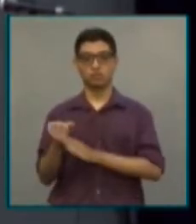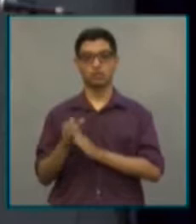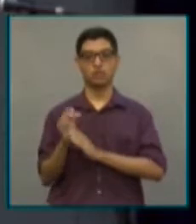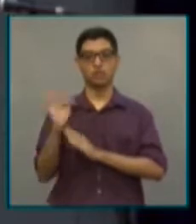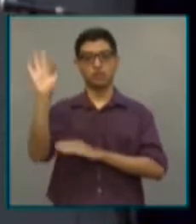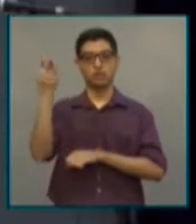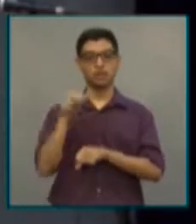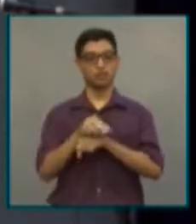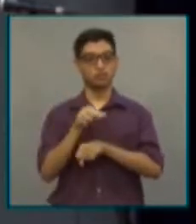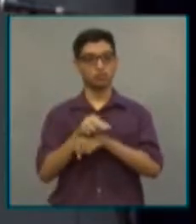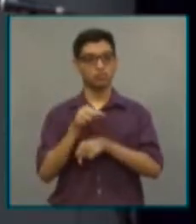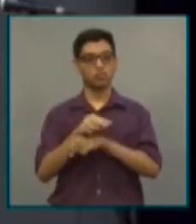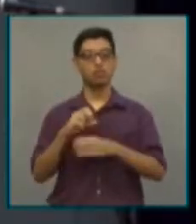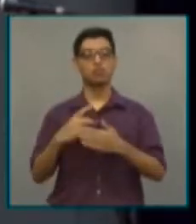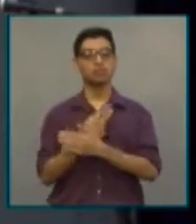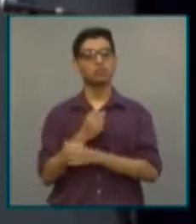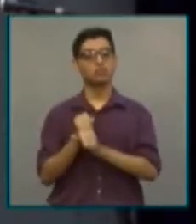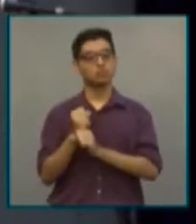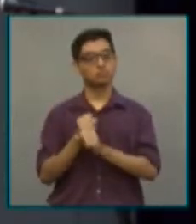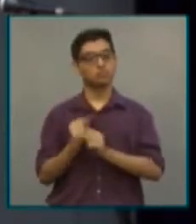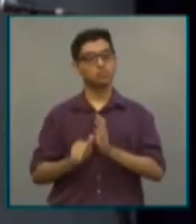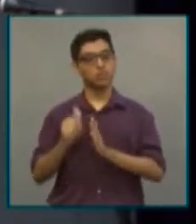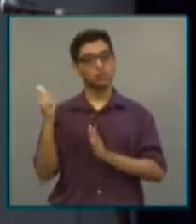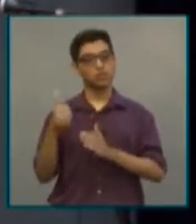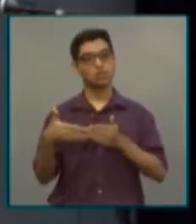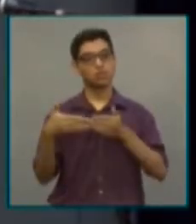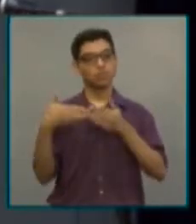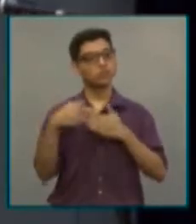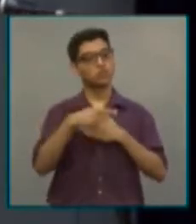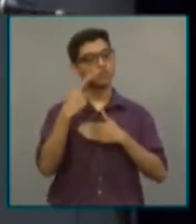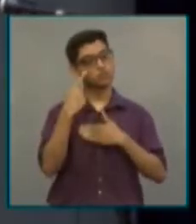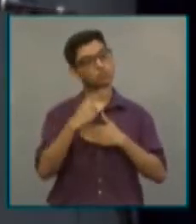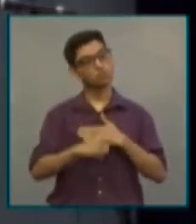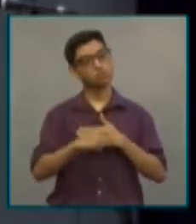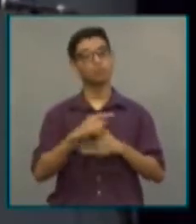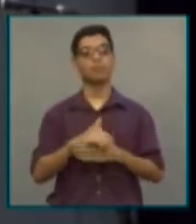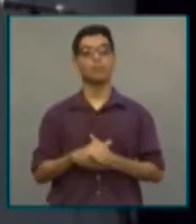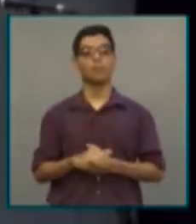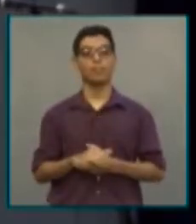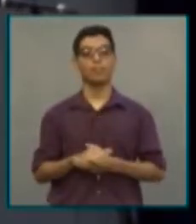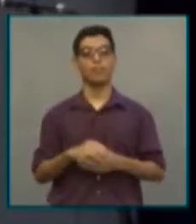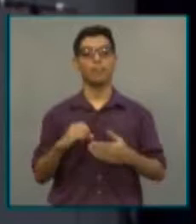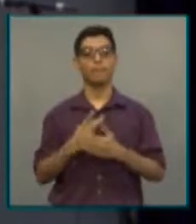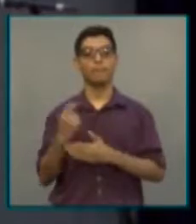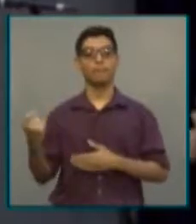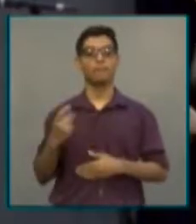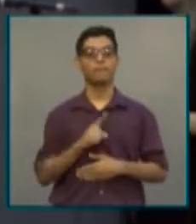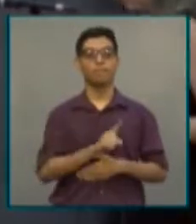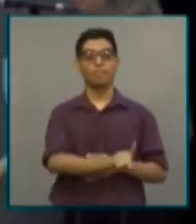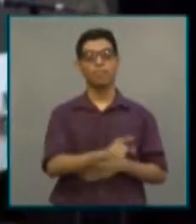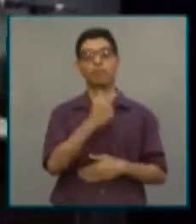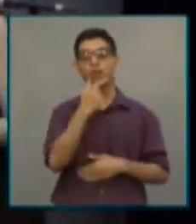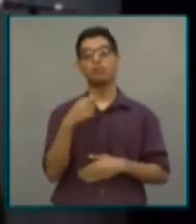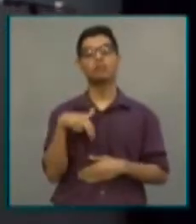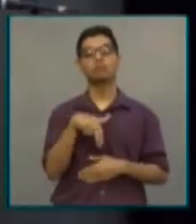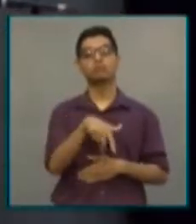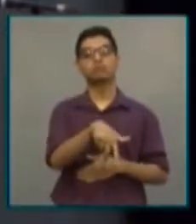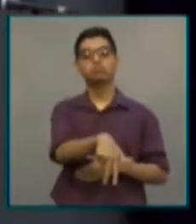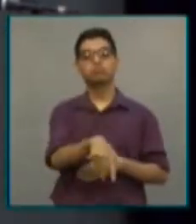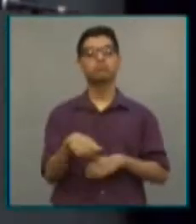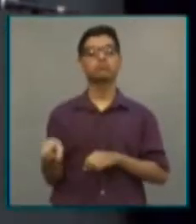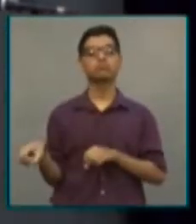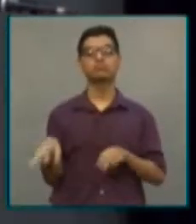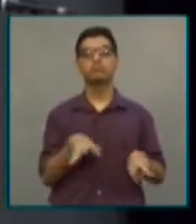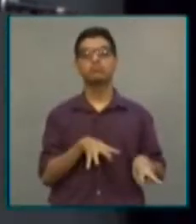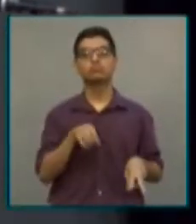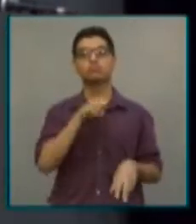contas. O Conselho Federal encaminhou o seu auditor, que passou uma semana na Caasse. Ao terminar a auditoria, ele